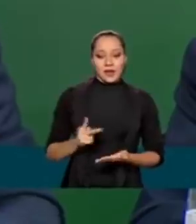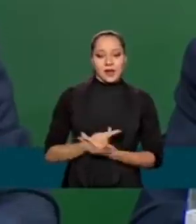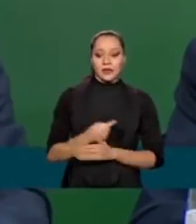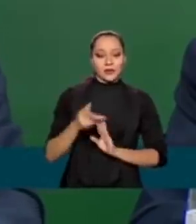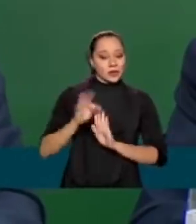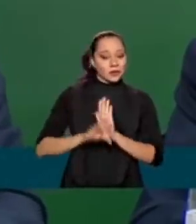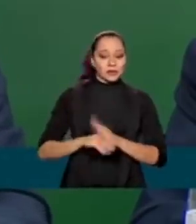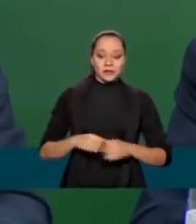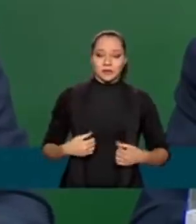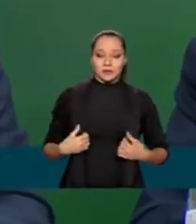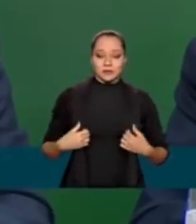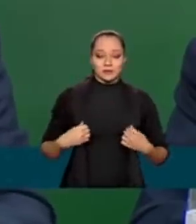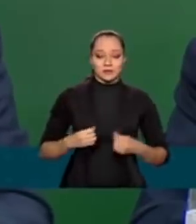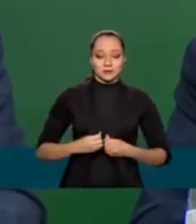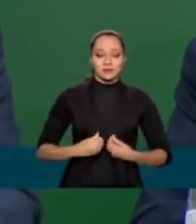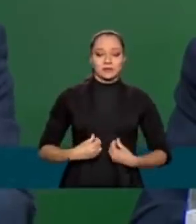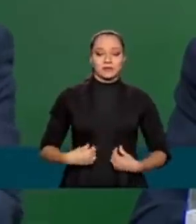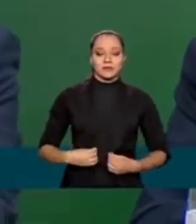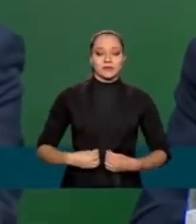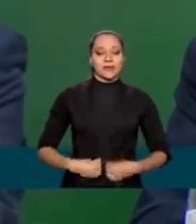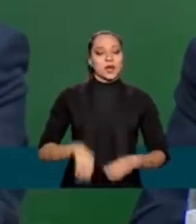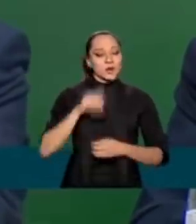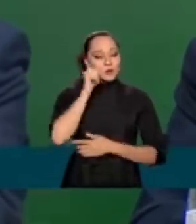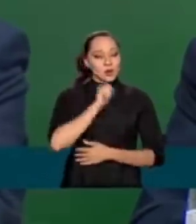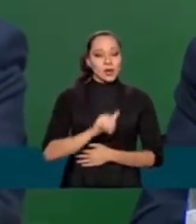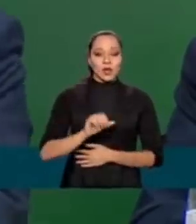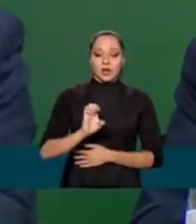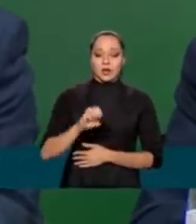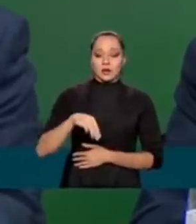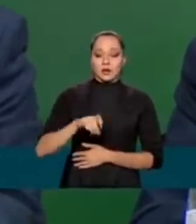invoice. A senhora Emanuela